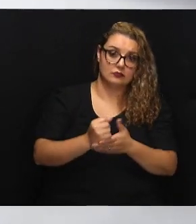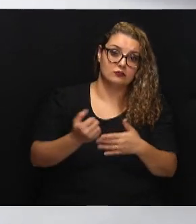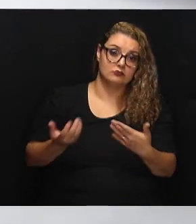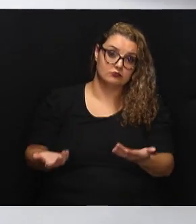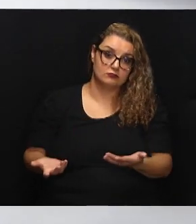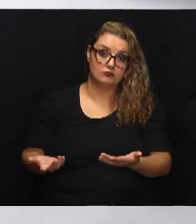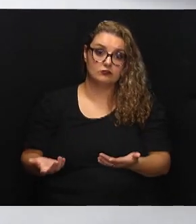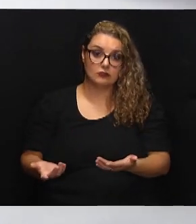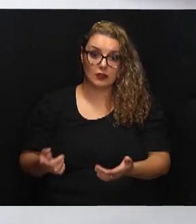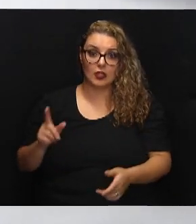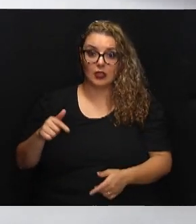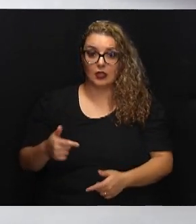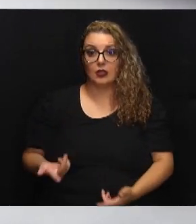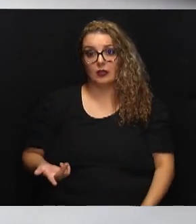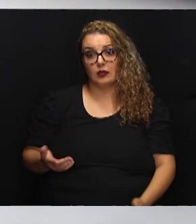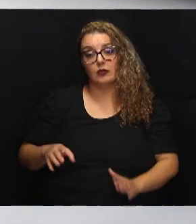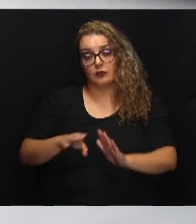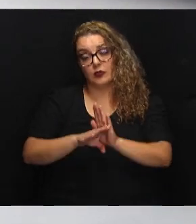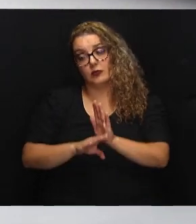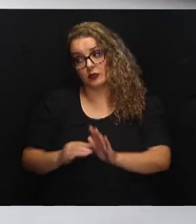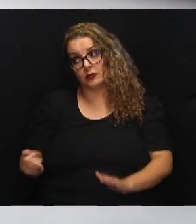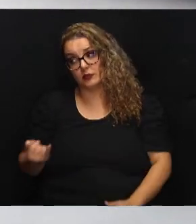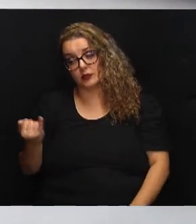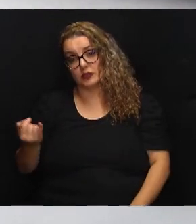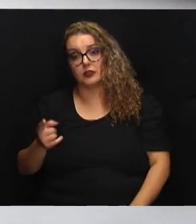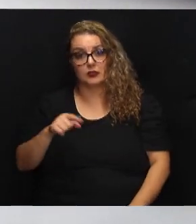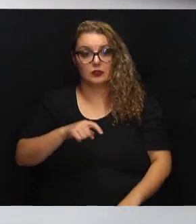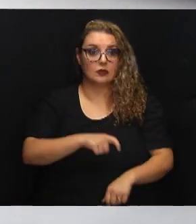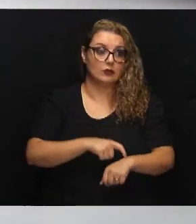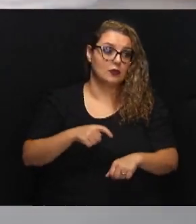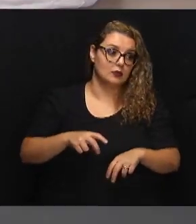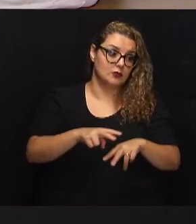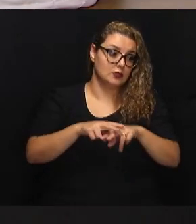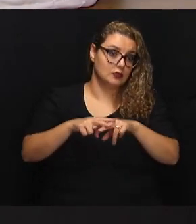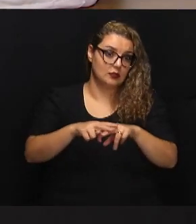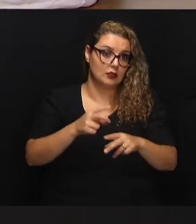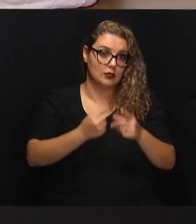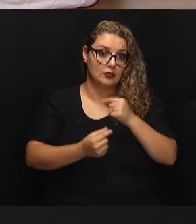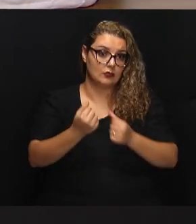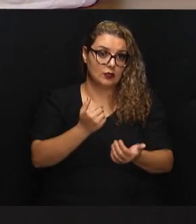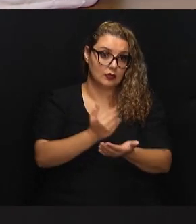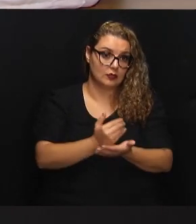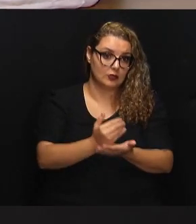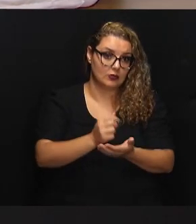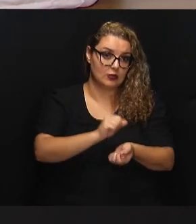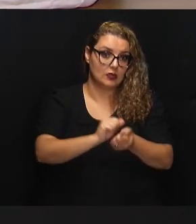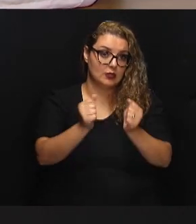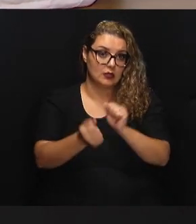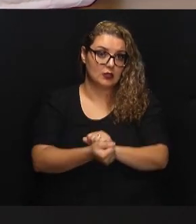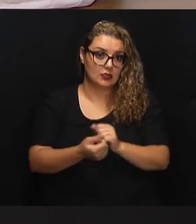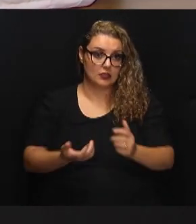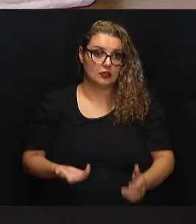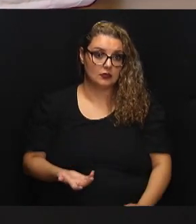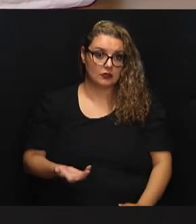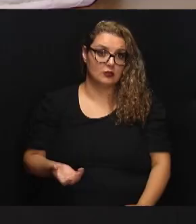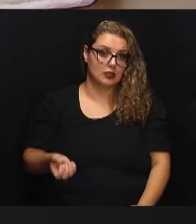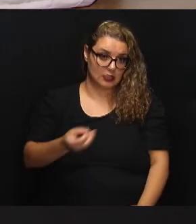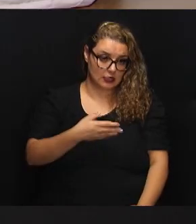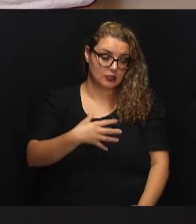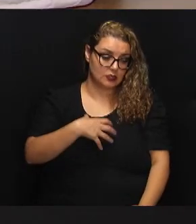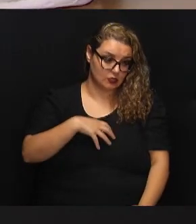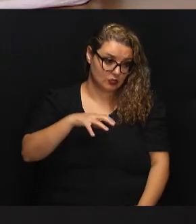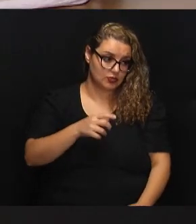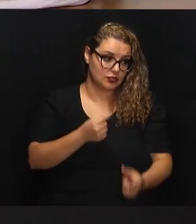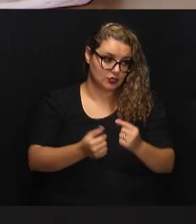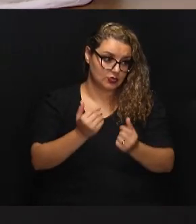ainda é um programa muito interessante. Agora, então, é o momento de revisar o planejamento financeiro e se adaptar a essas novas condições de